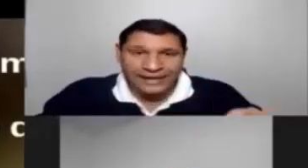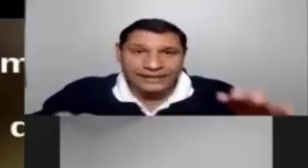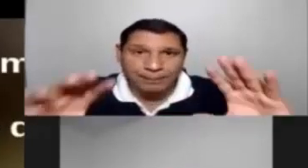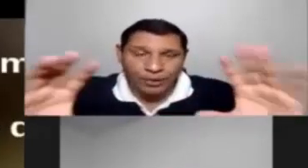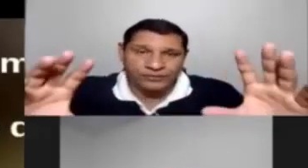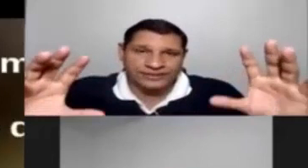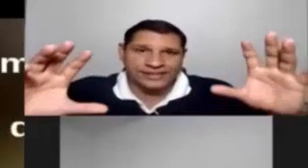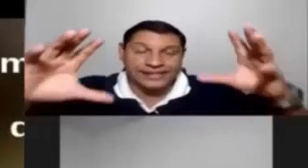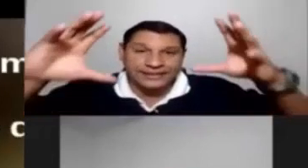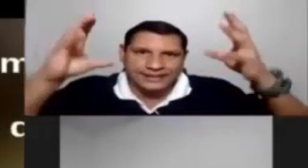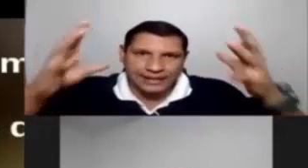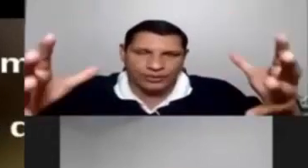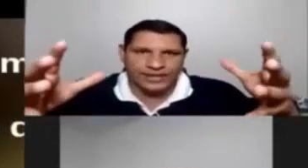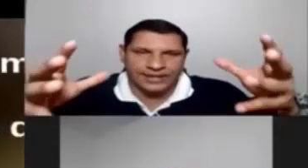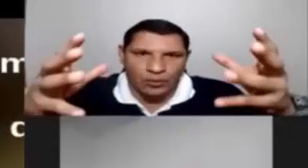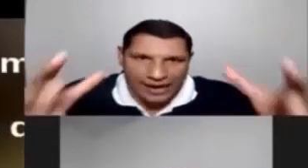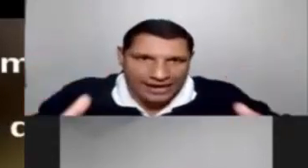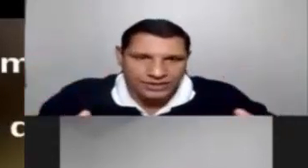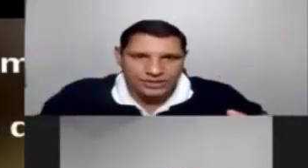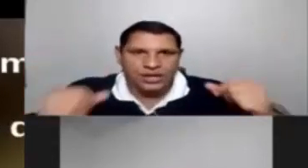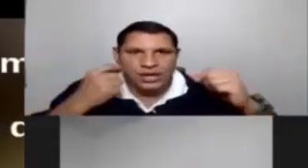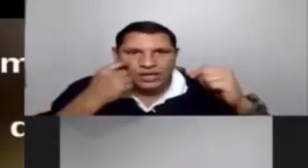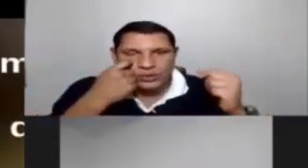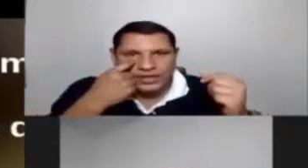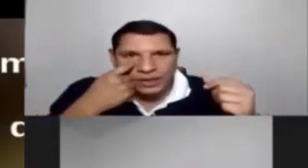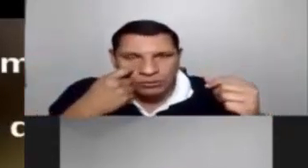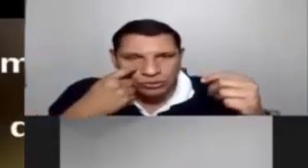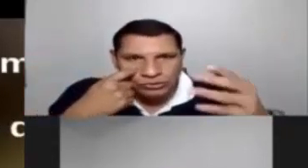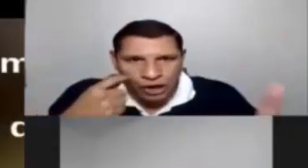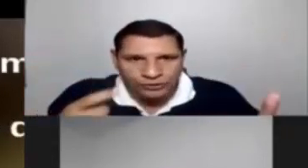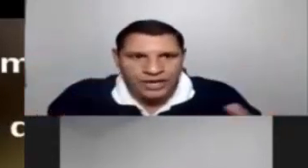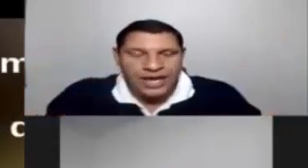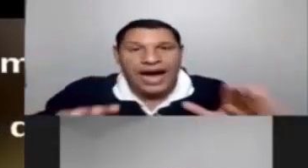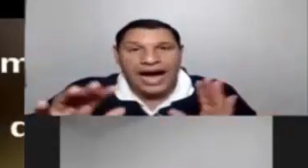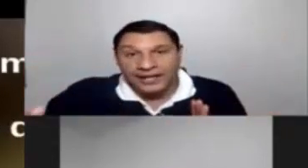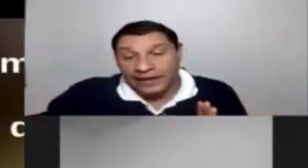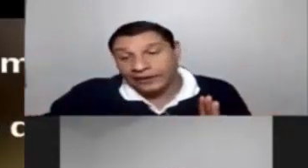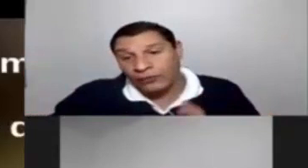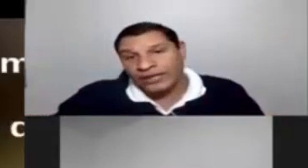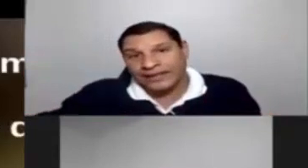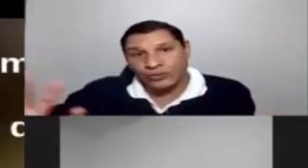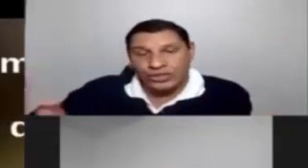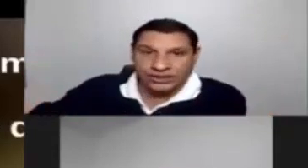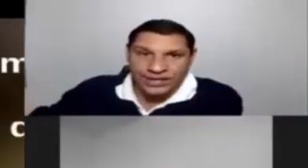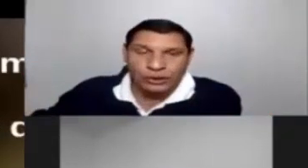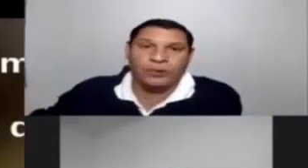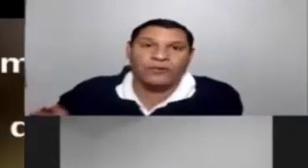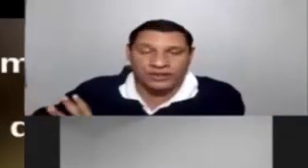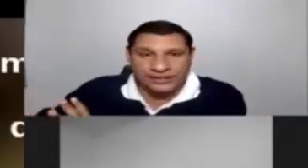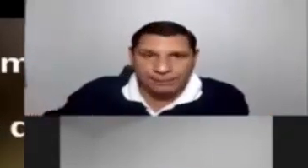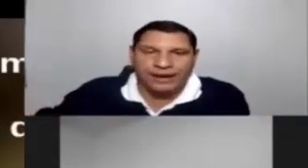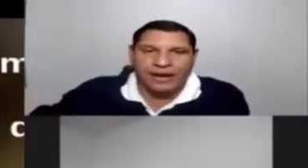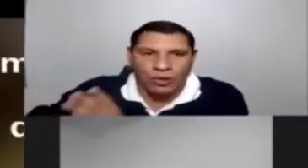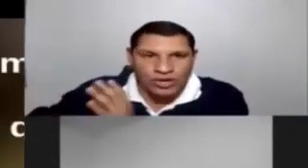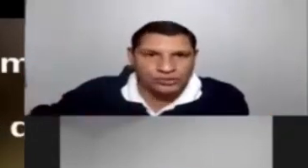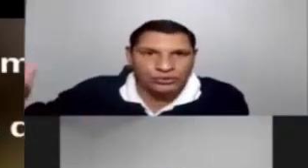Pra aí, depois que você entender o que é o Hades e o que é o mundo dos mortos, aí é que eu vou entrar nos textos que eu